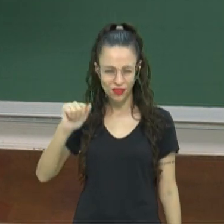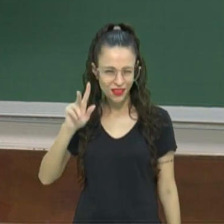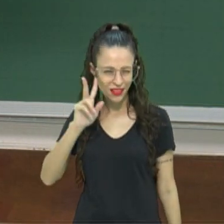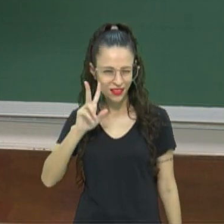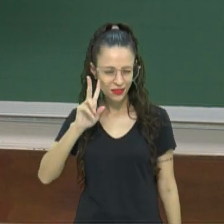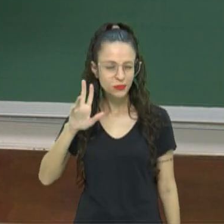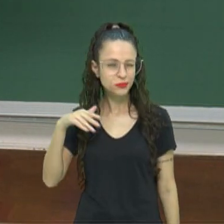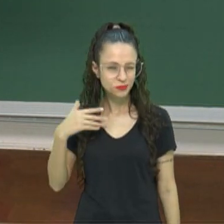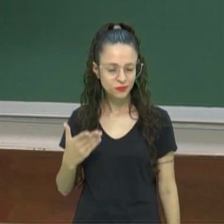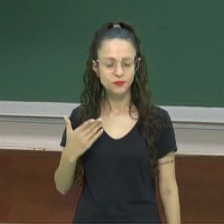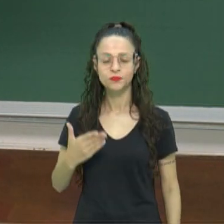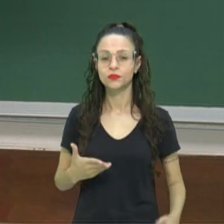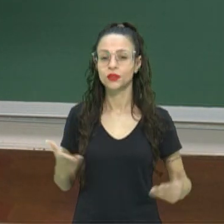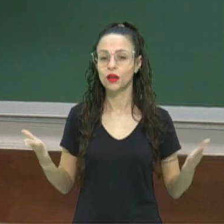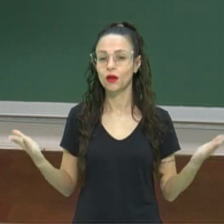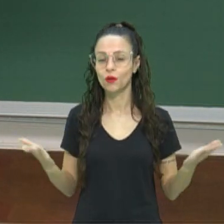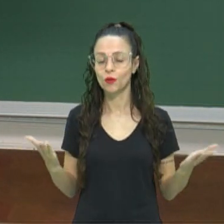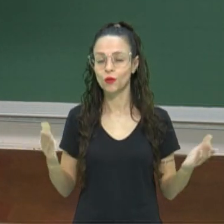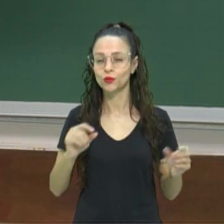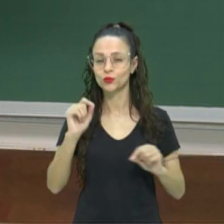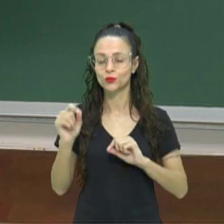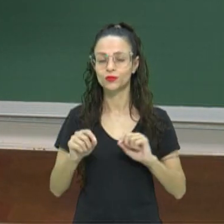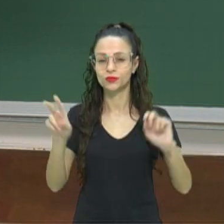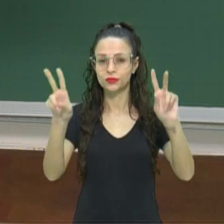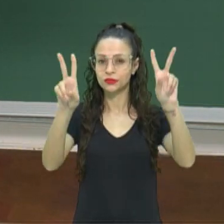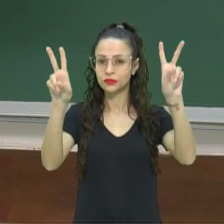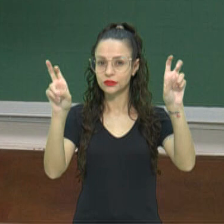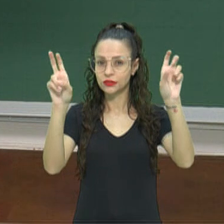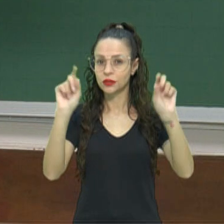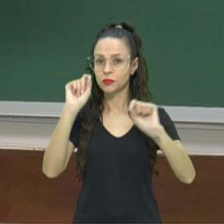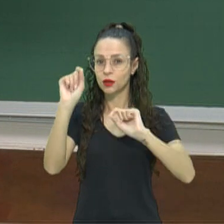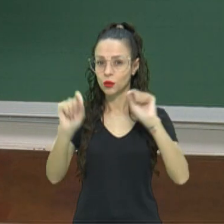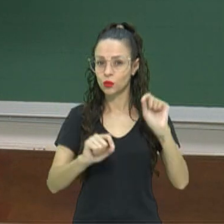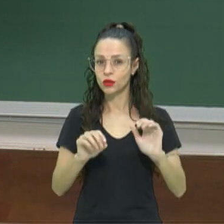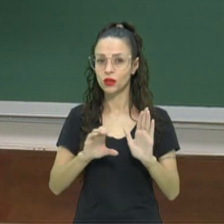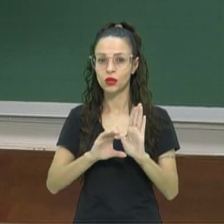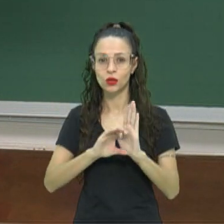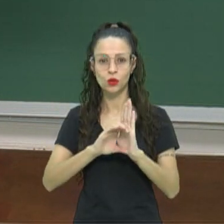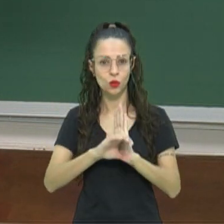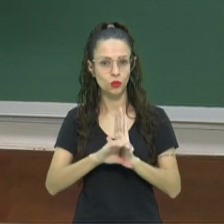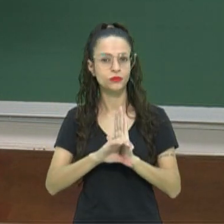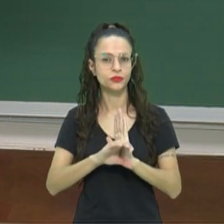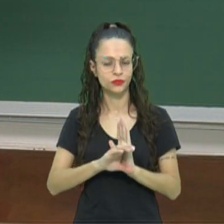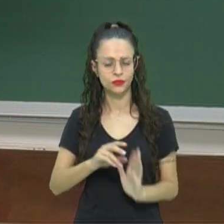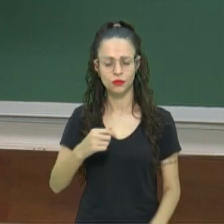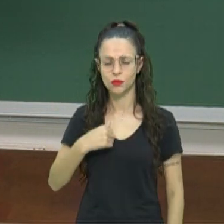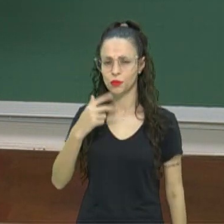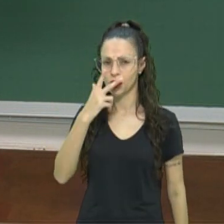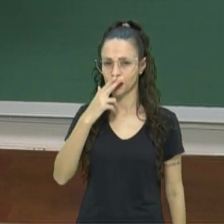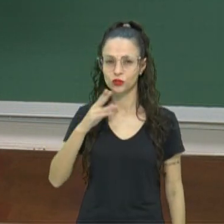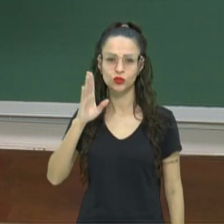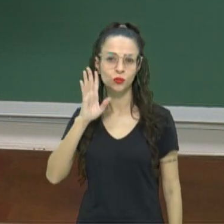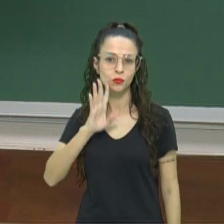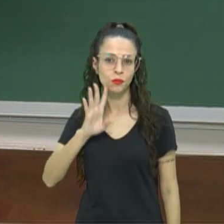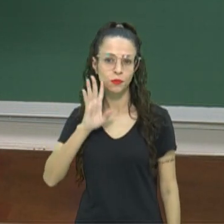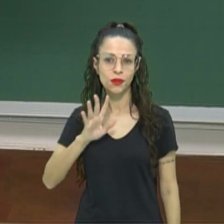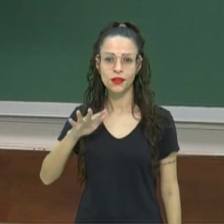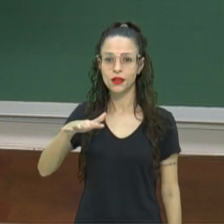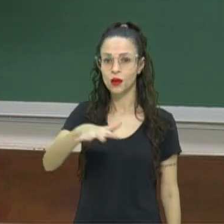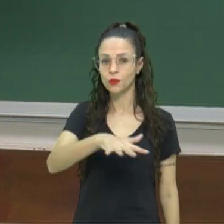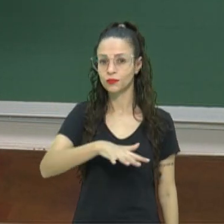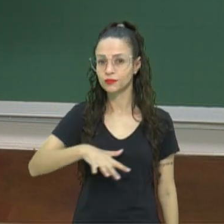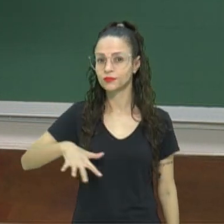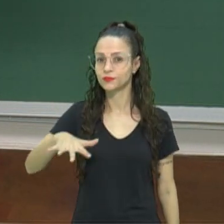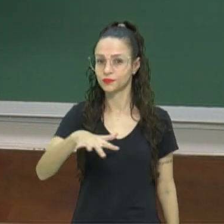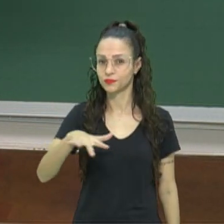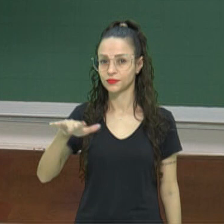né? Hoje, o que nós vamos trabalhar? Nós vamos trabalhar com um conceito que eu acho muito legal, que é o conceito de área. Nós vamos